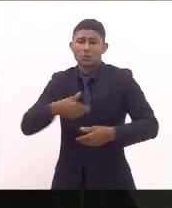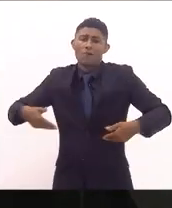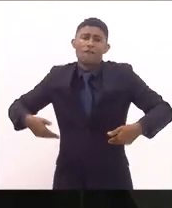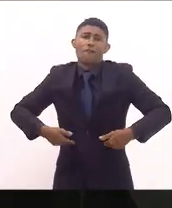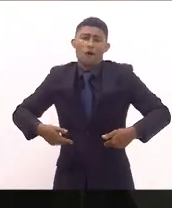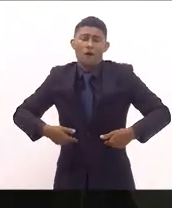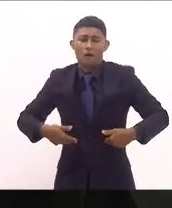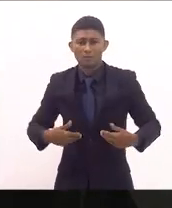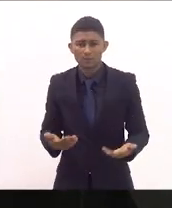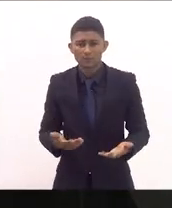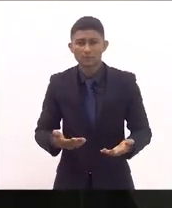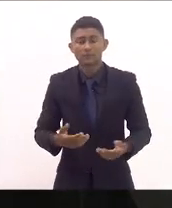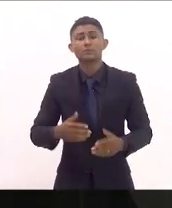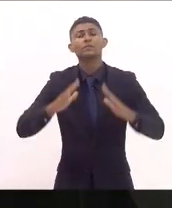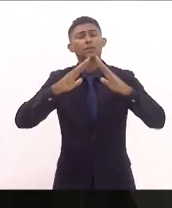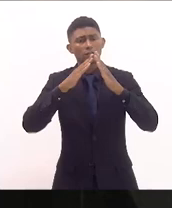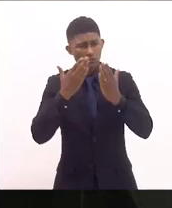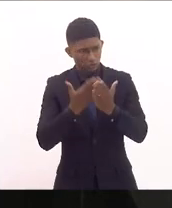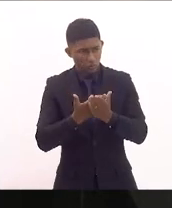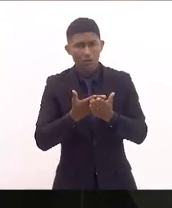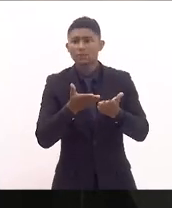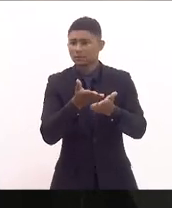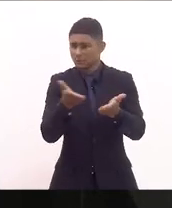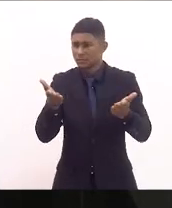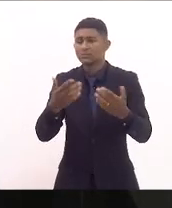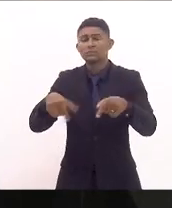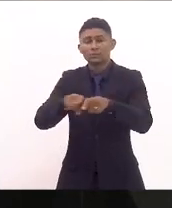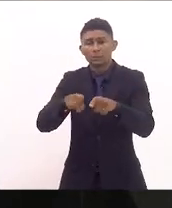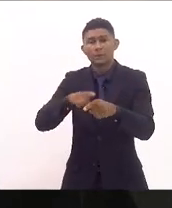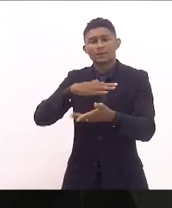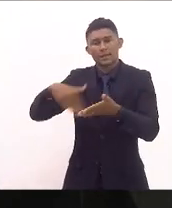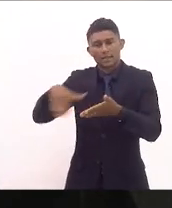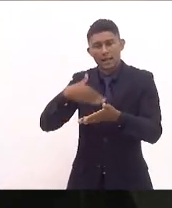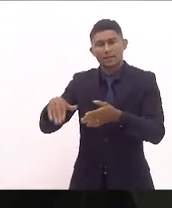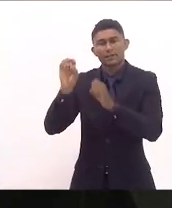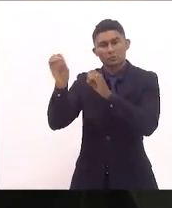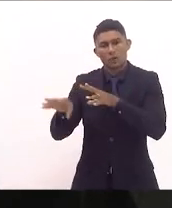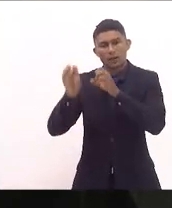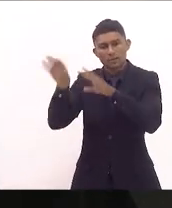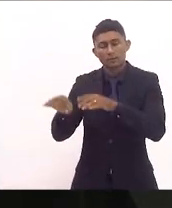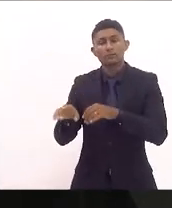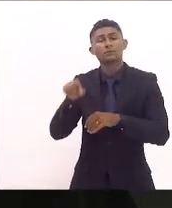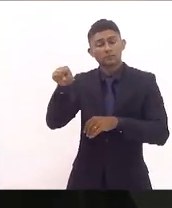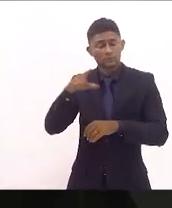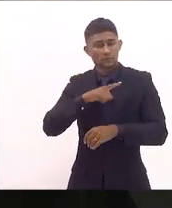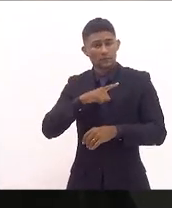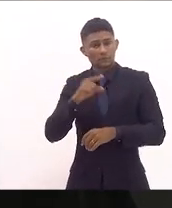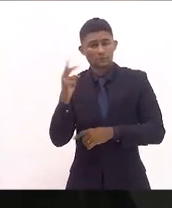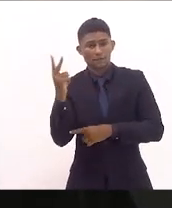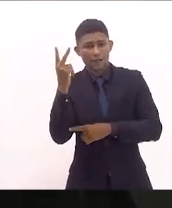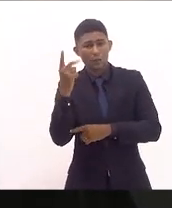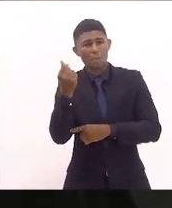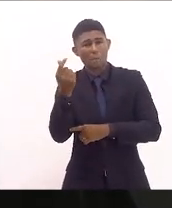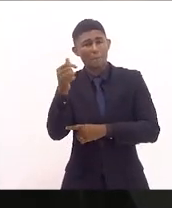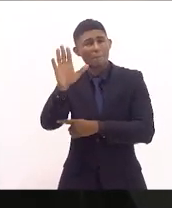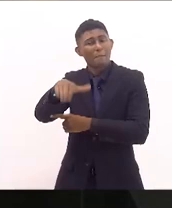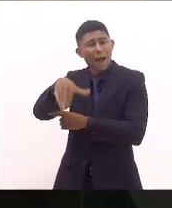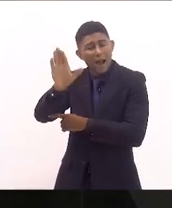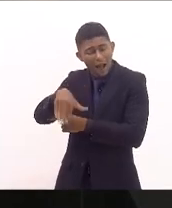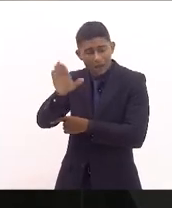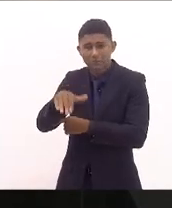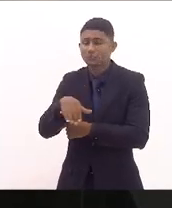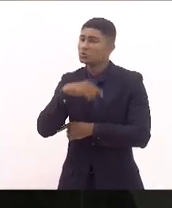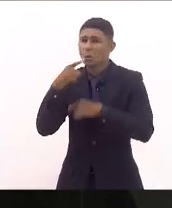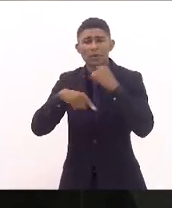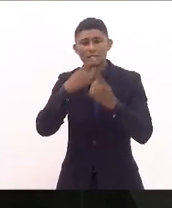neste momento uma realidade do conjunto das nossas escolas que na Seduc também o valor da alimentação escolar não está sendo suficiente para alimentar de forma